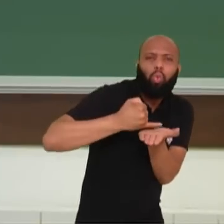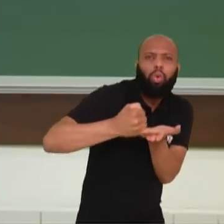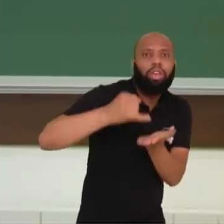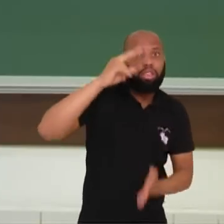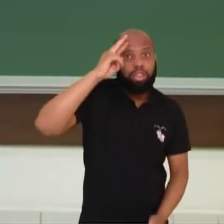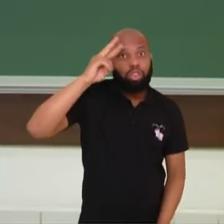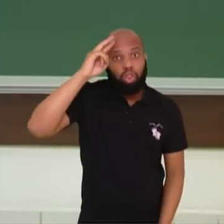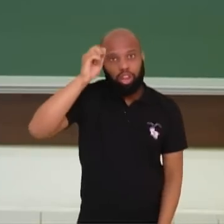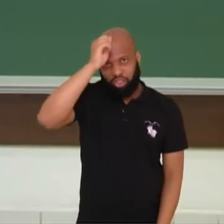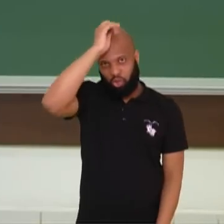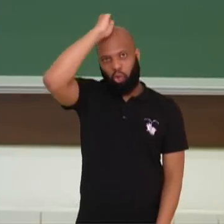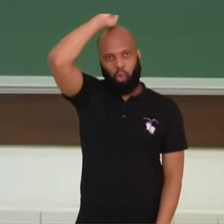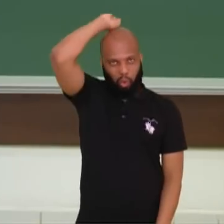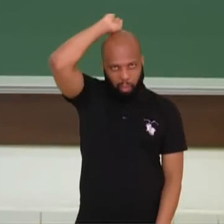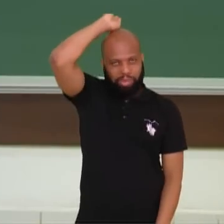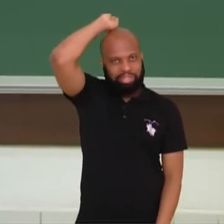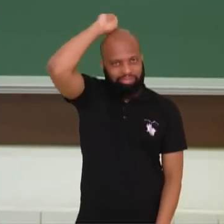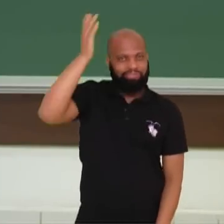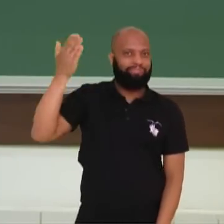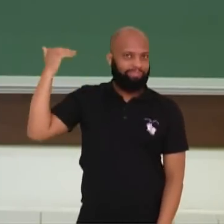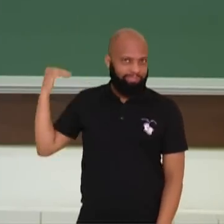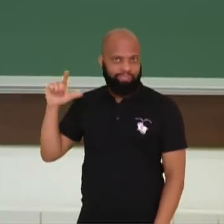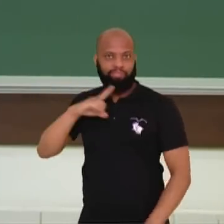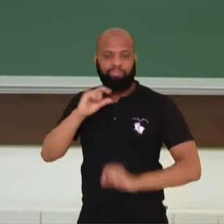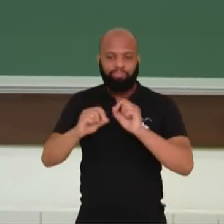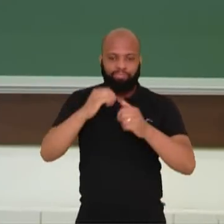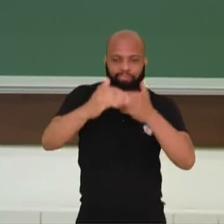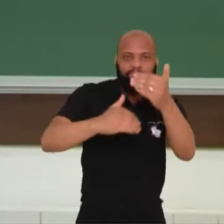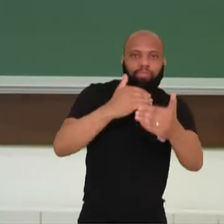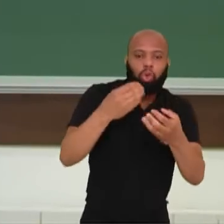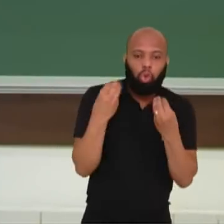de Roma Antiga, que se desenvolve